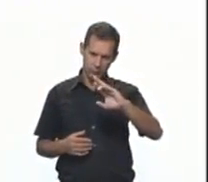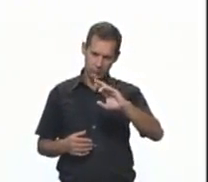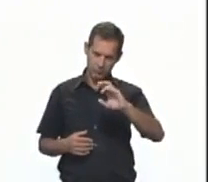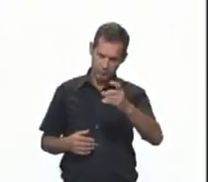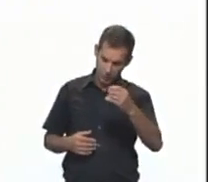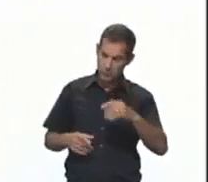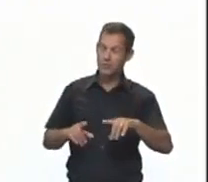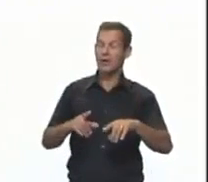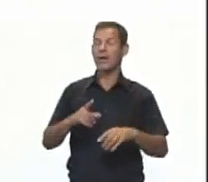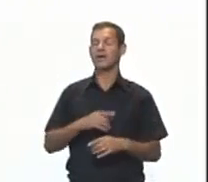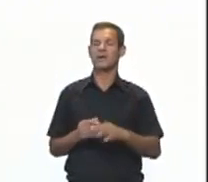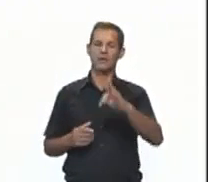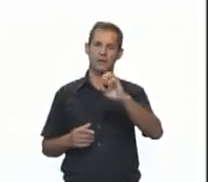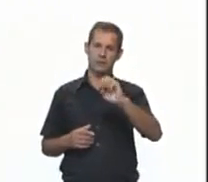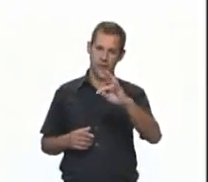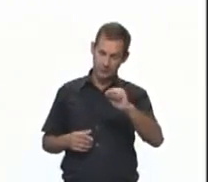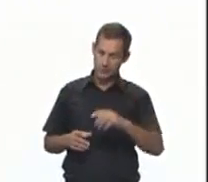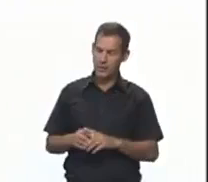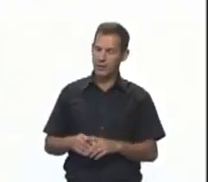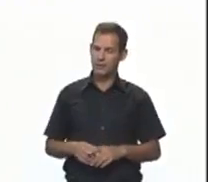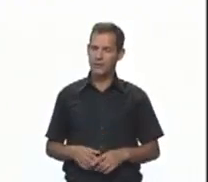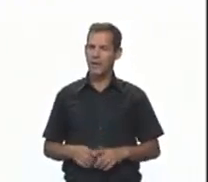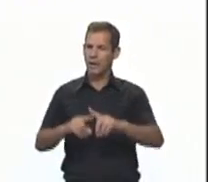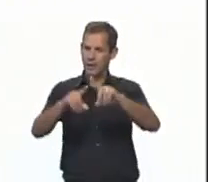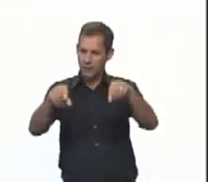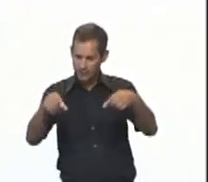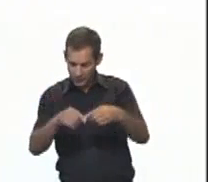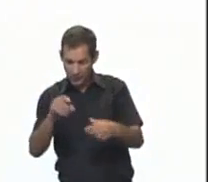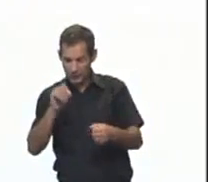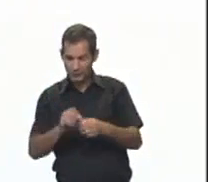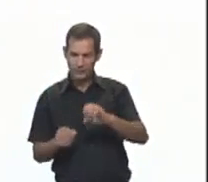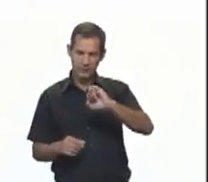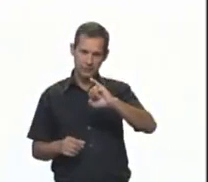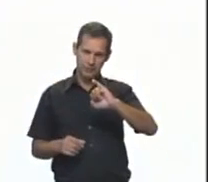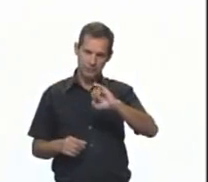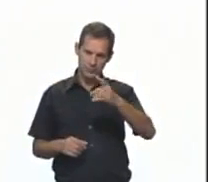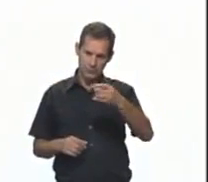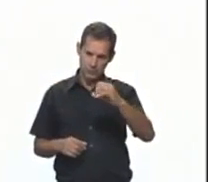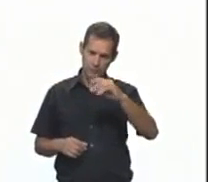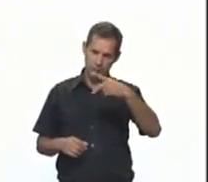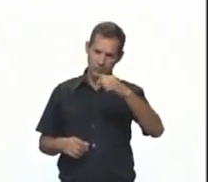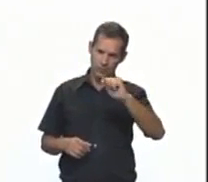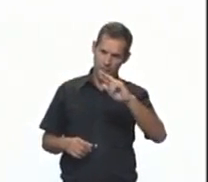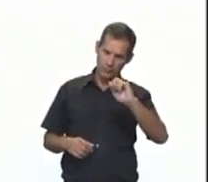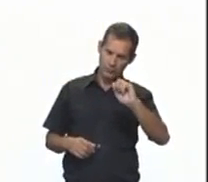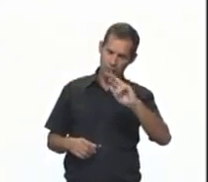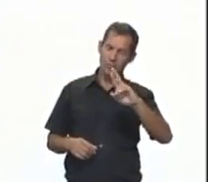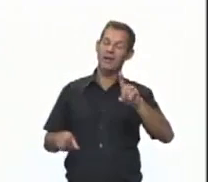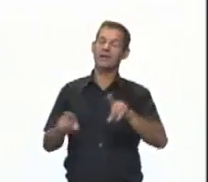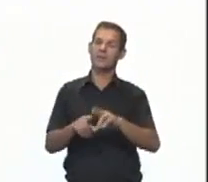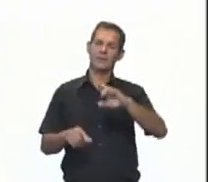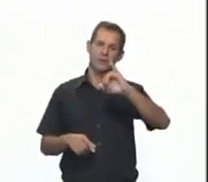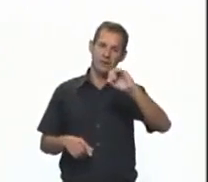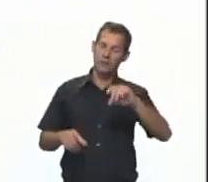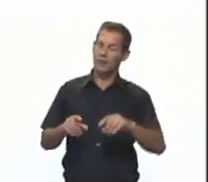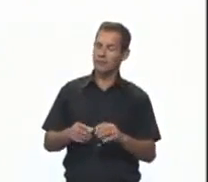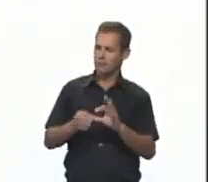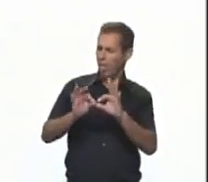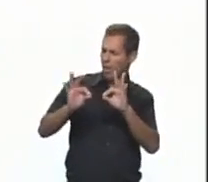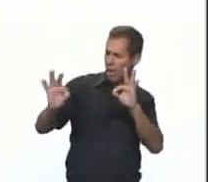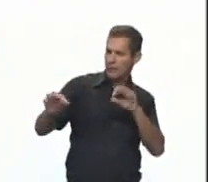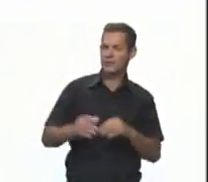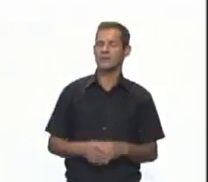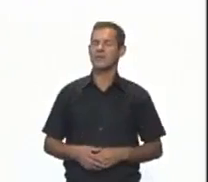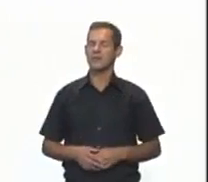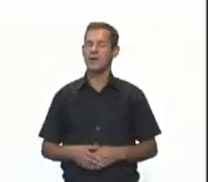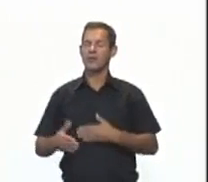origem. E θ é o ângulo formado aqui, entre o eixo polar e o nosso raio, né? O nosso raio é essa distância,